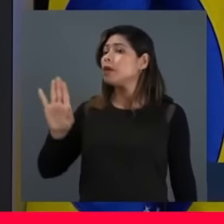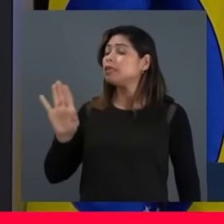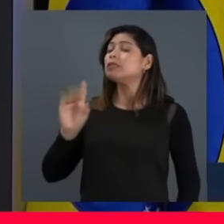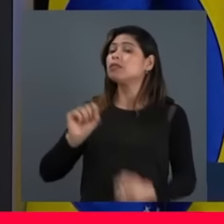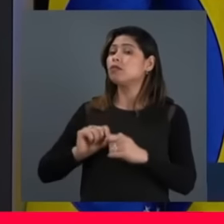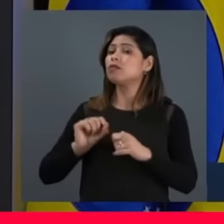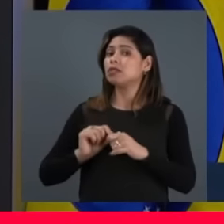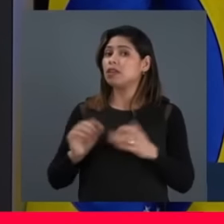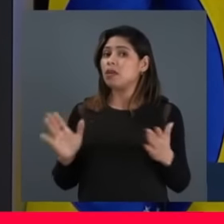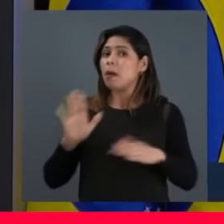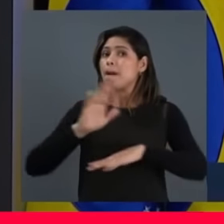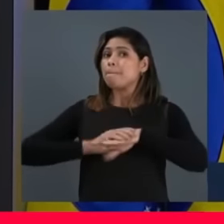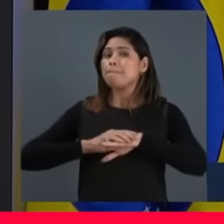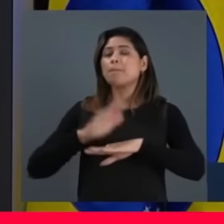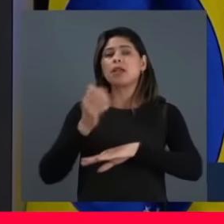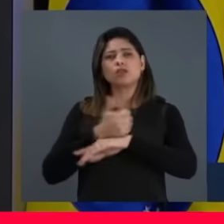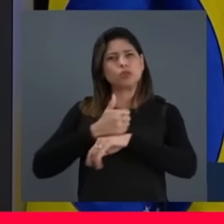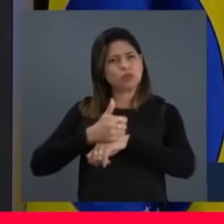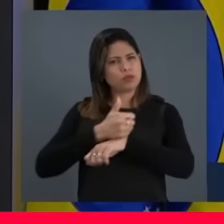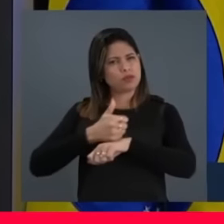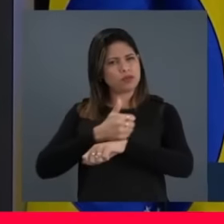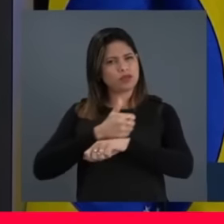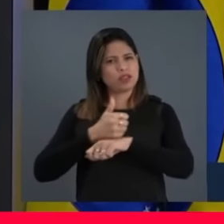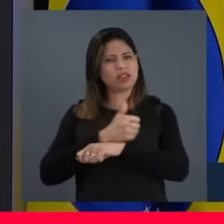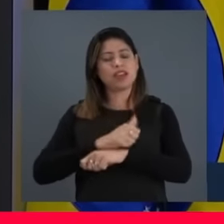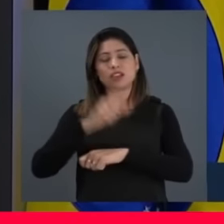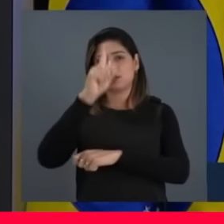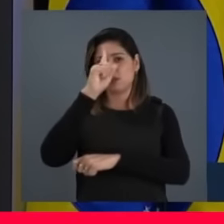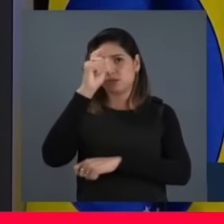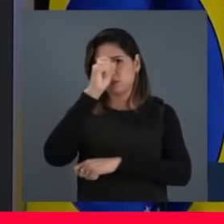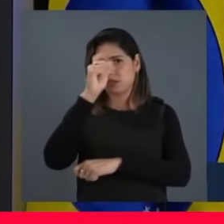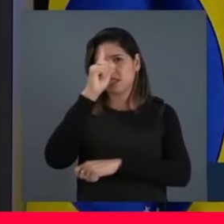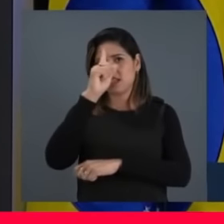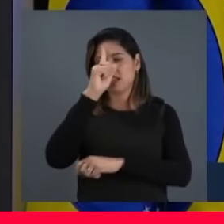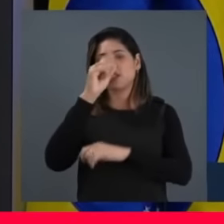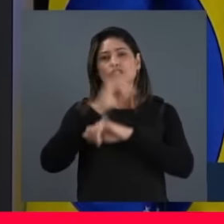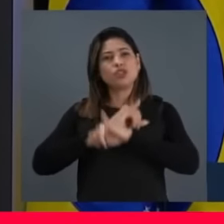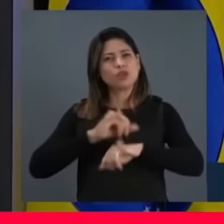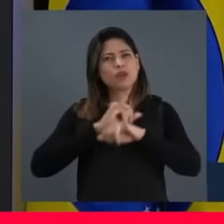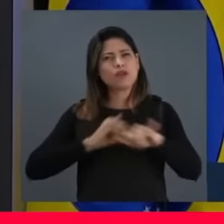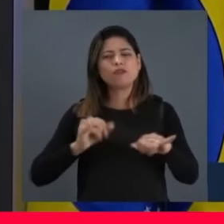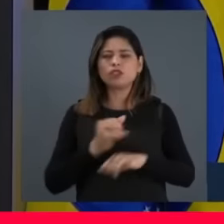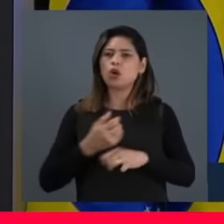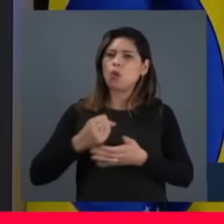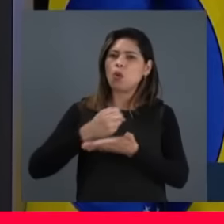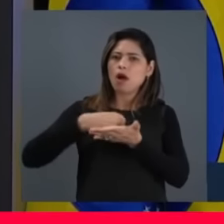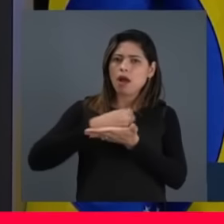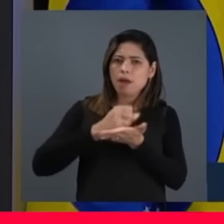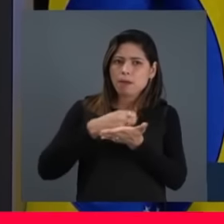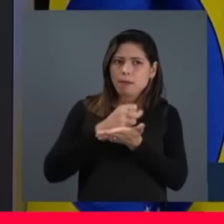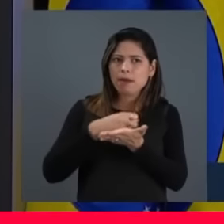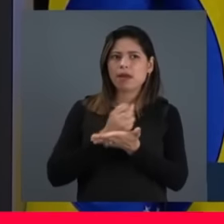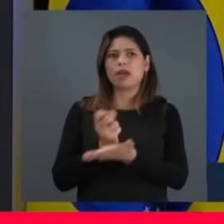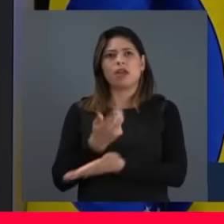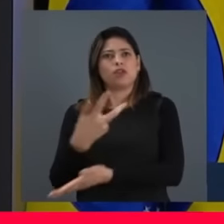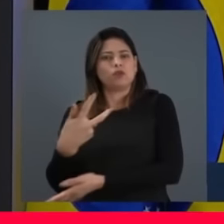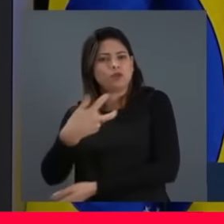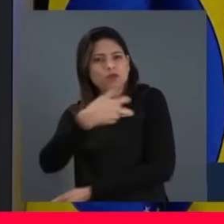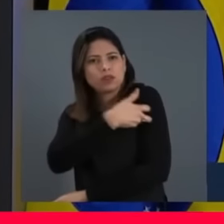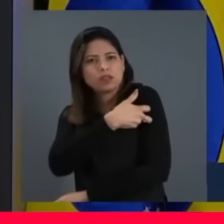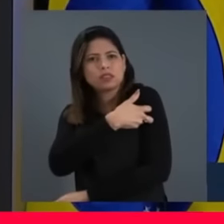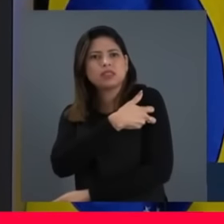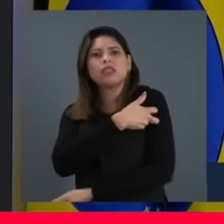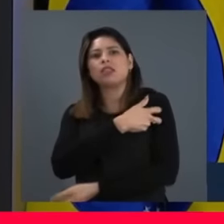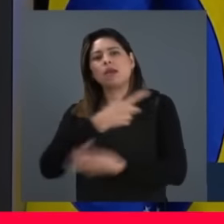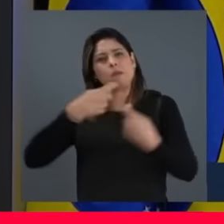mais profissionais mais hospitais de campanha mais medicamentos vacinas isso